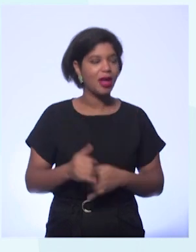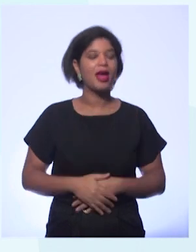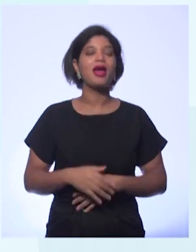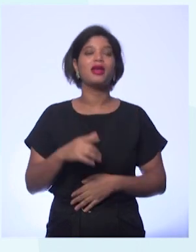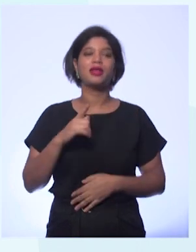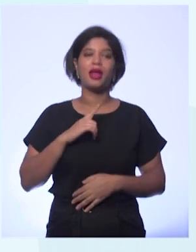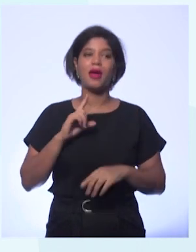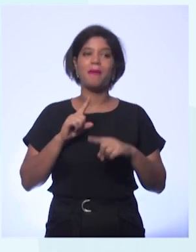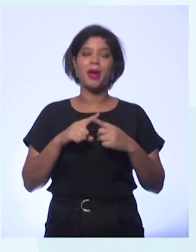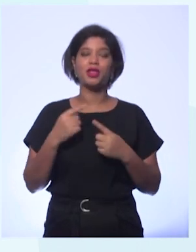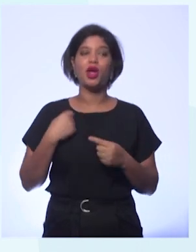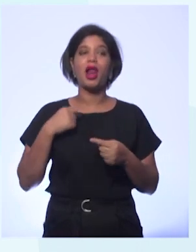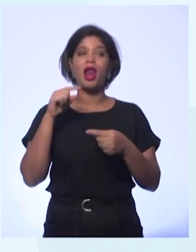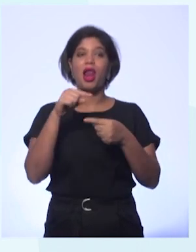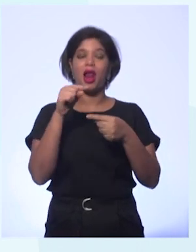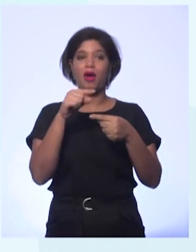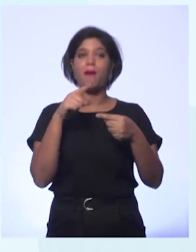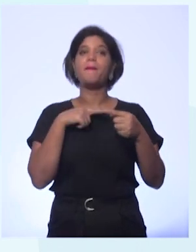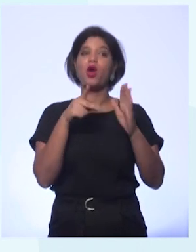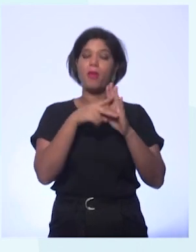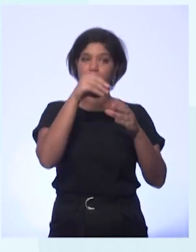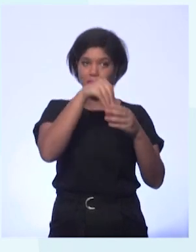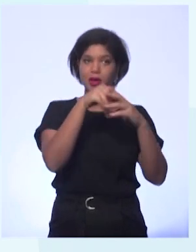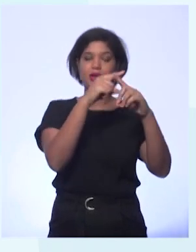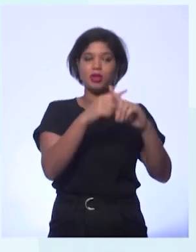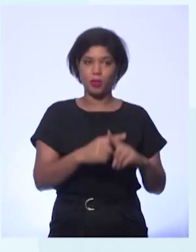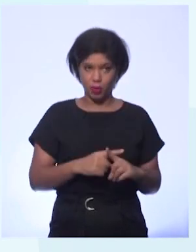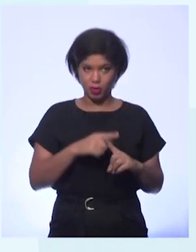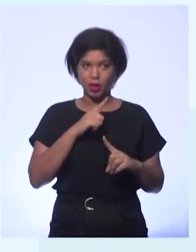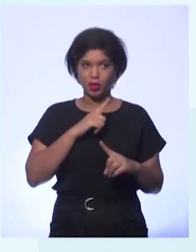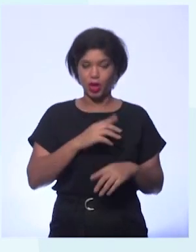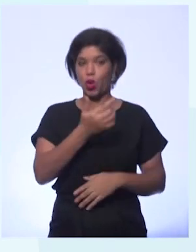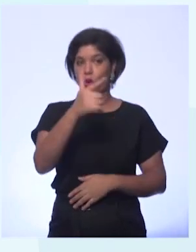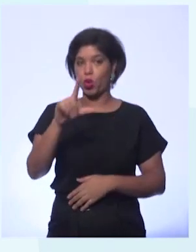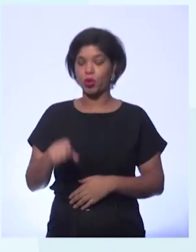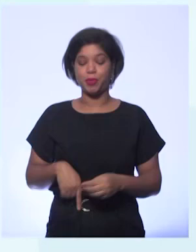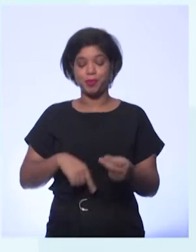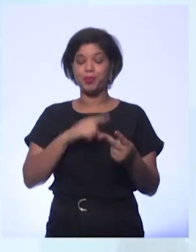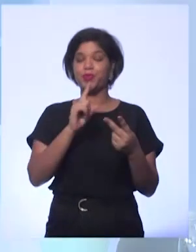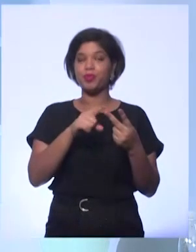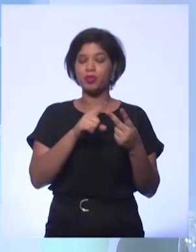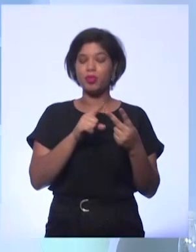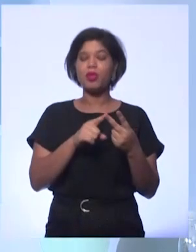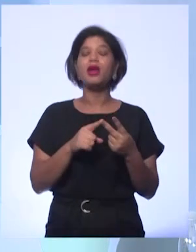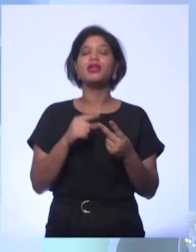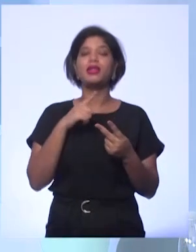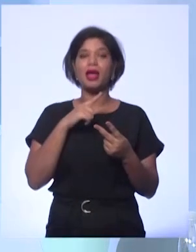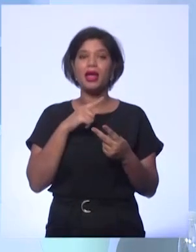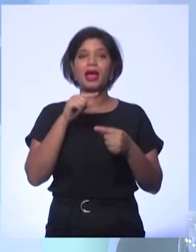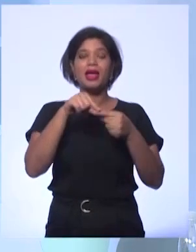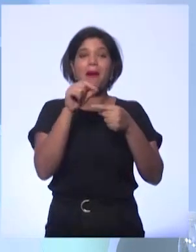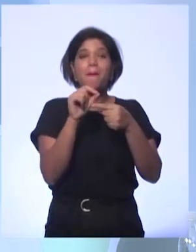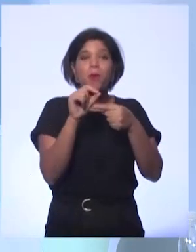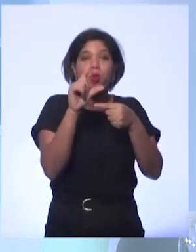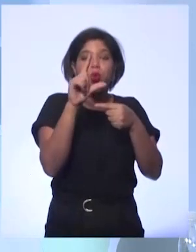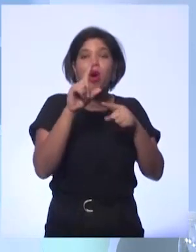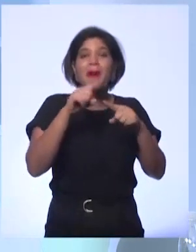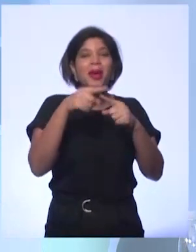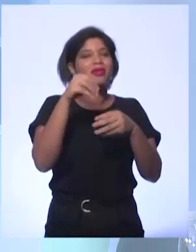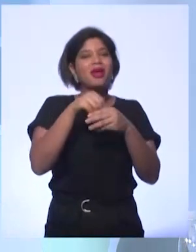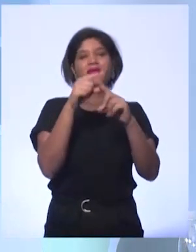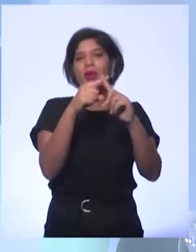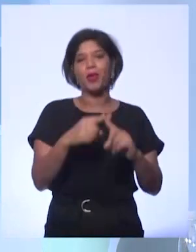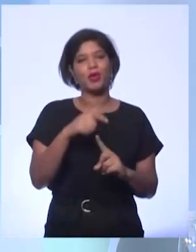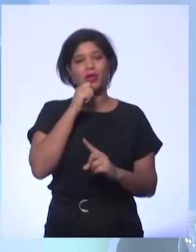fração, mas o número de cima é da tabuada do de baixo. Fração imprópria, o número de cima é maior que o de baixo, mas não é da tabuada. E